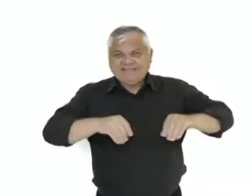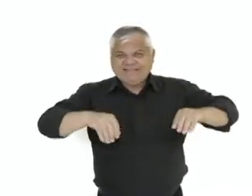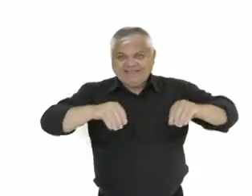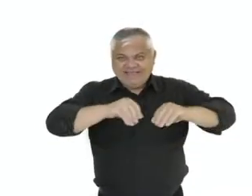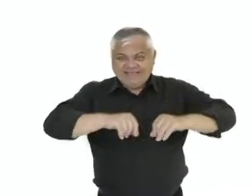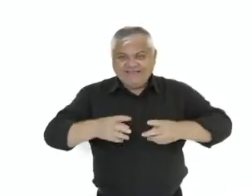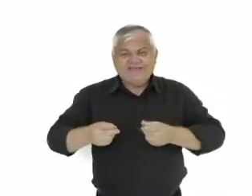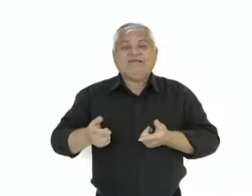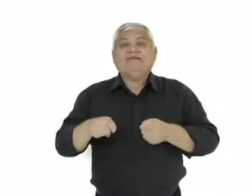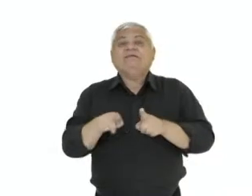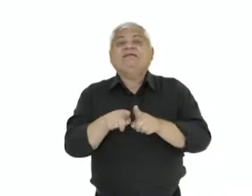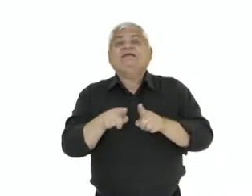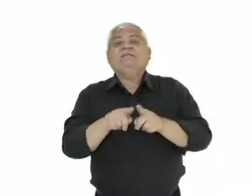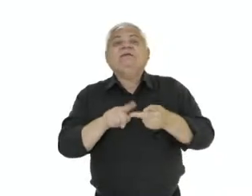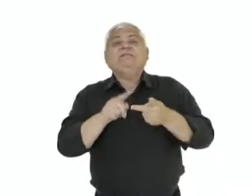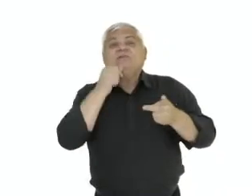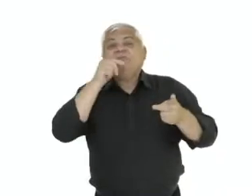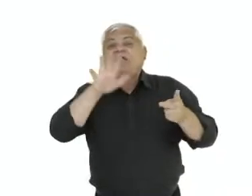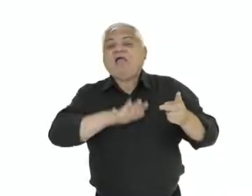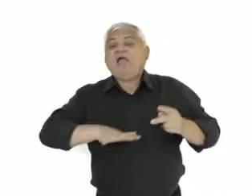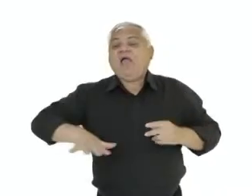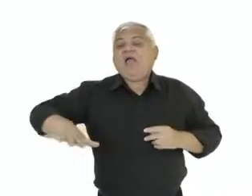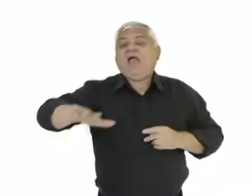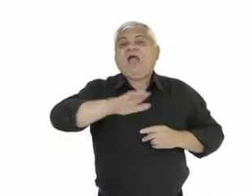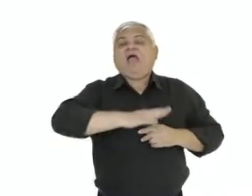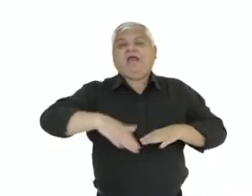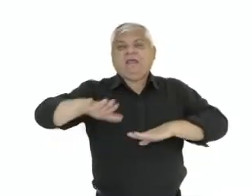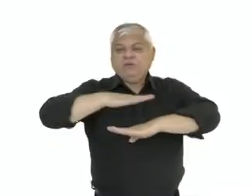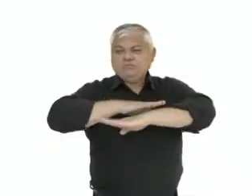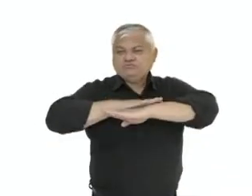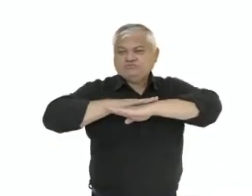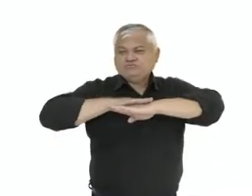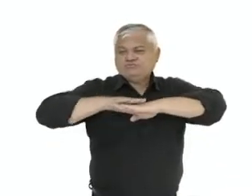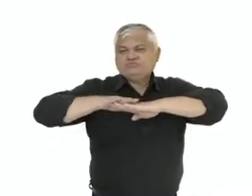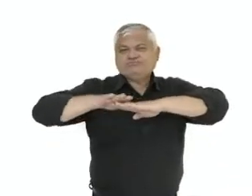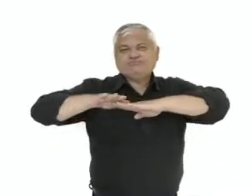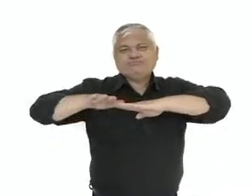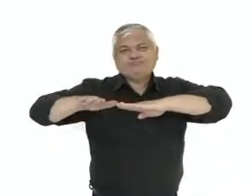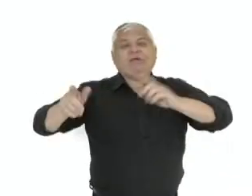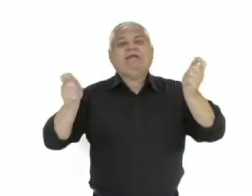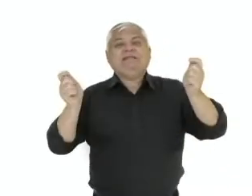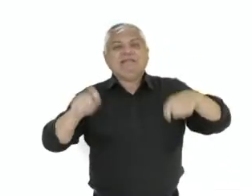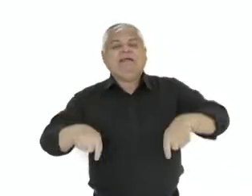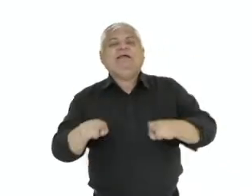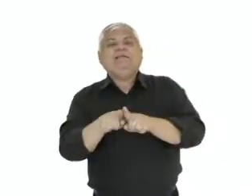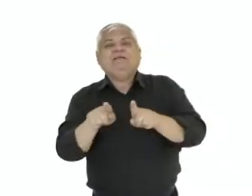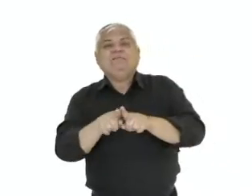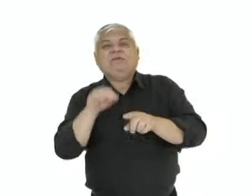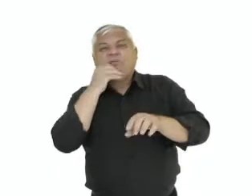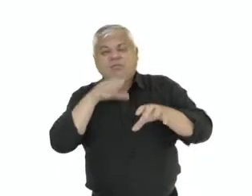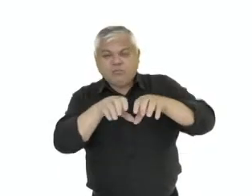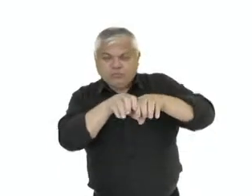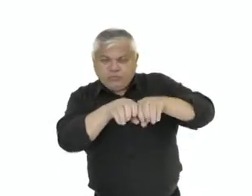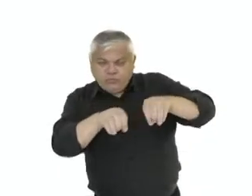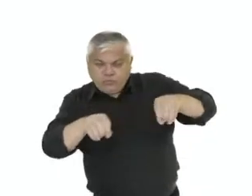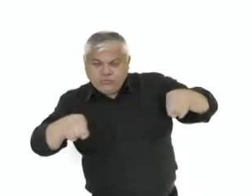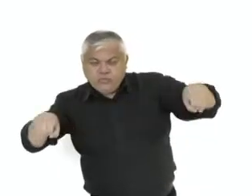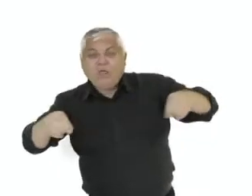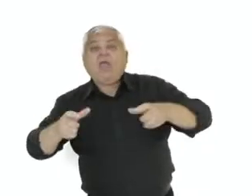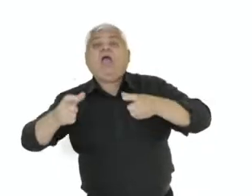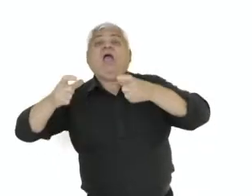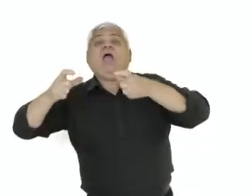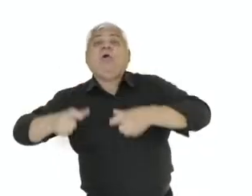populacional de área impermeabilizada. Contribui para aprimorar o zoneamento, saber aonde alocar